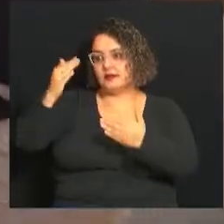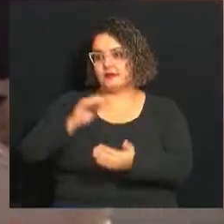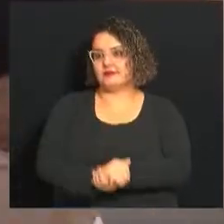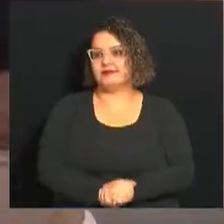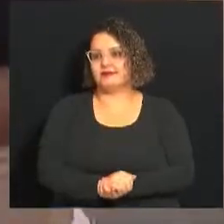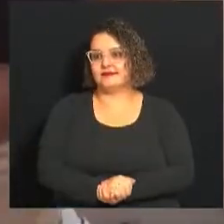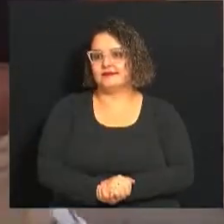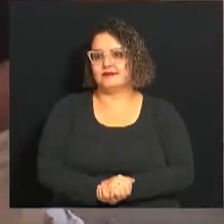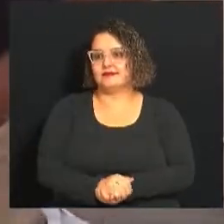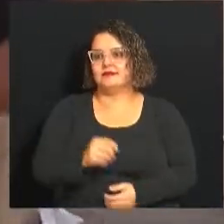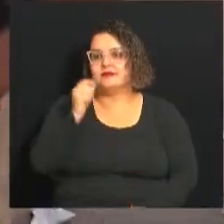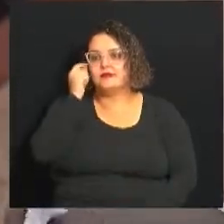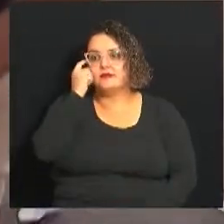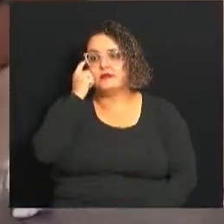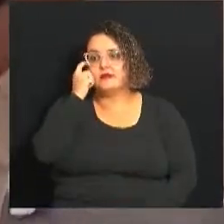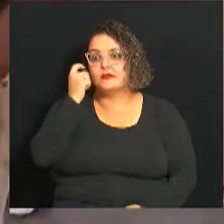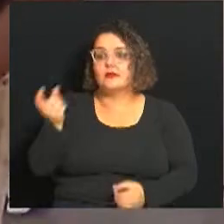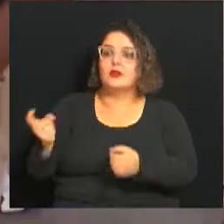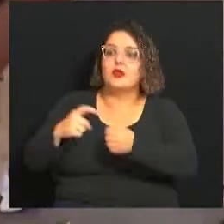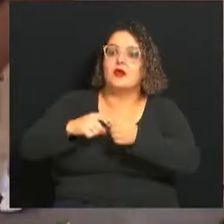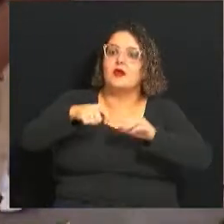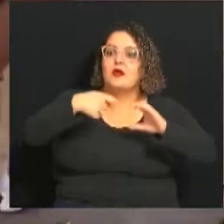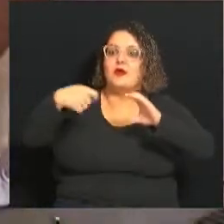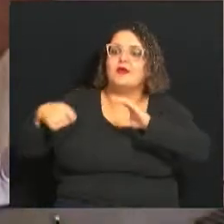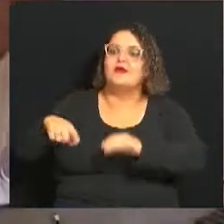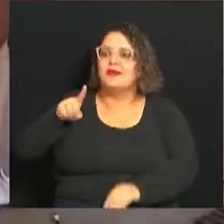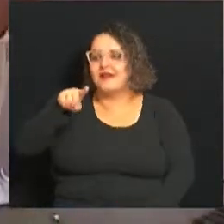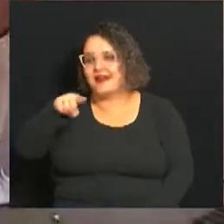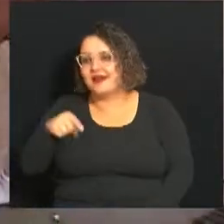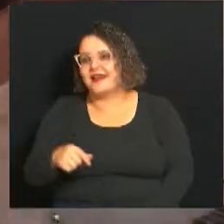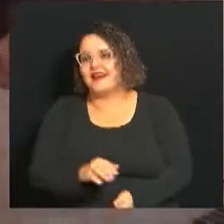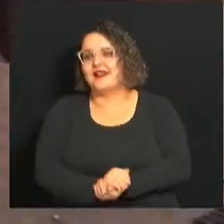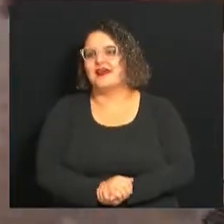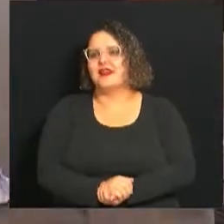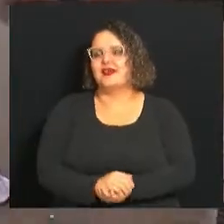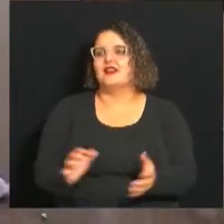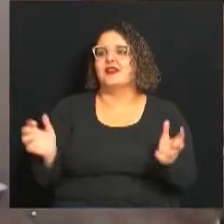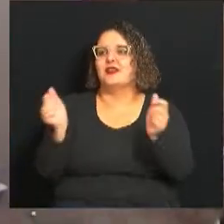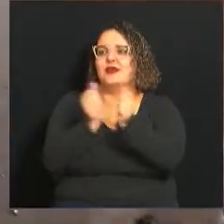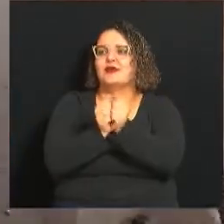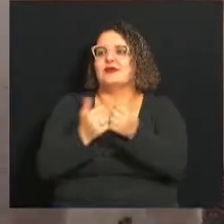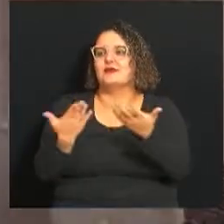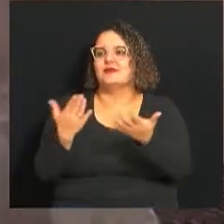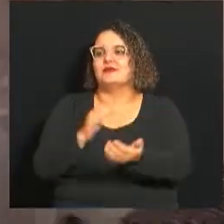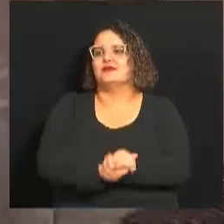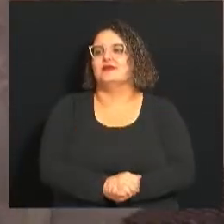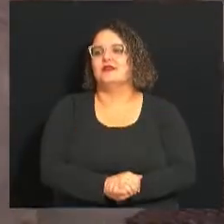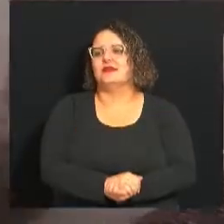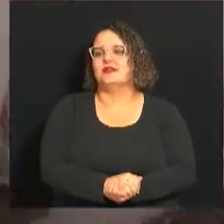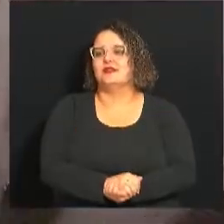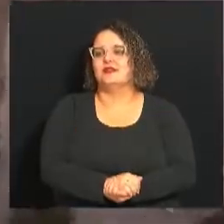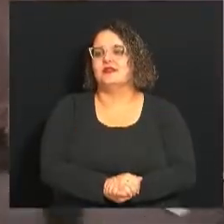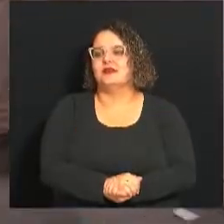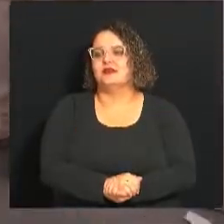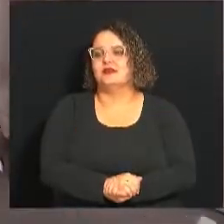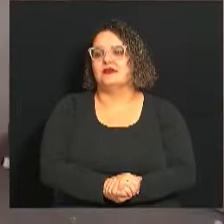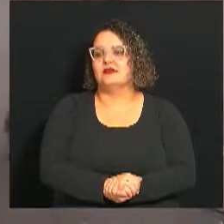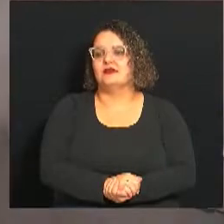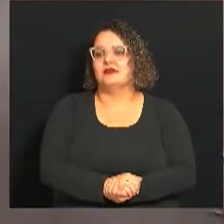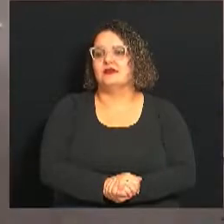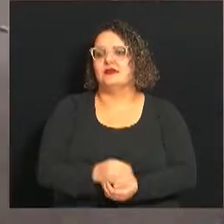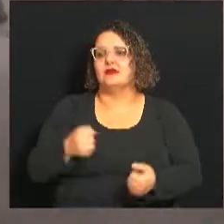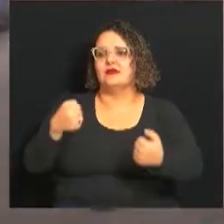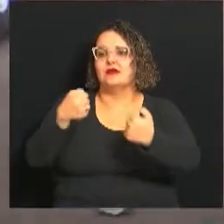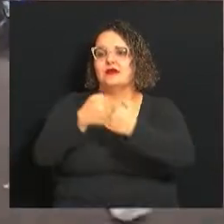Valdecir. Valdecir voltou aqui pro vídeo, ó. É isso aí. É, tamo junto, Valdecir e a Rosilda. Valeu, agradeço. Rosilda. Toca aí,